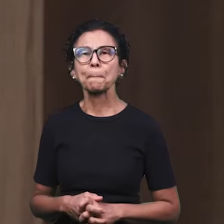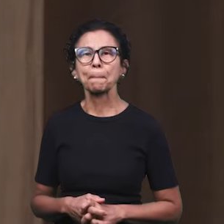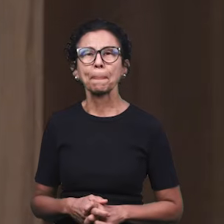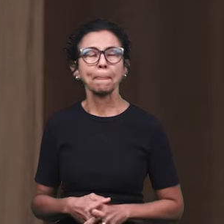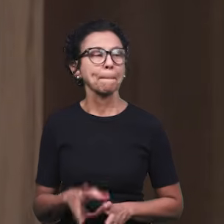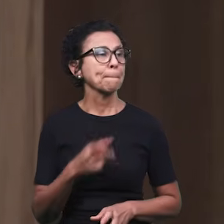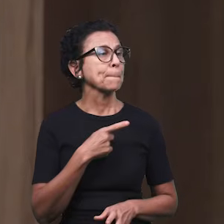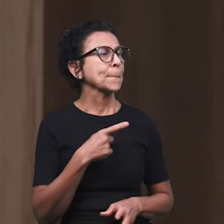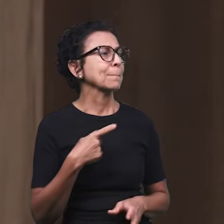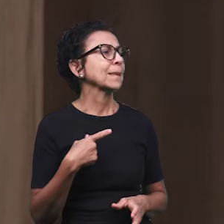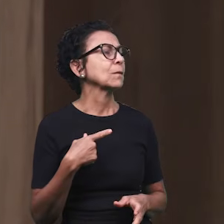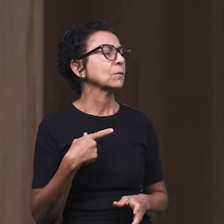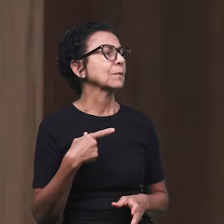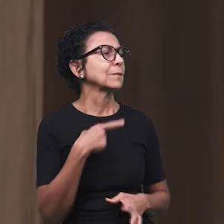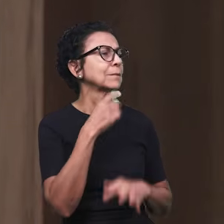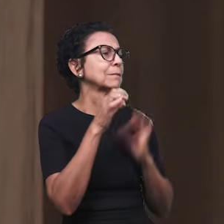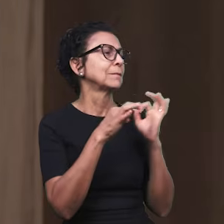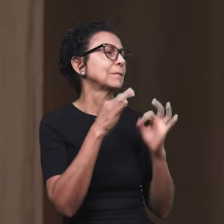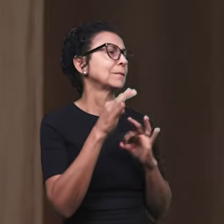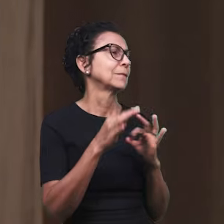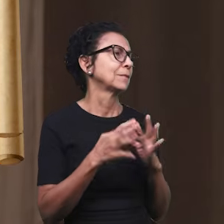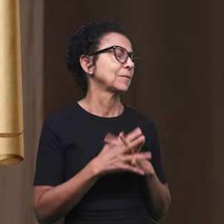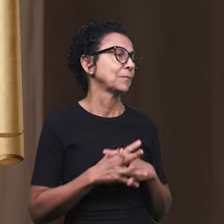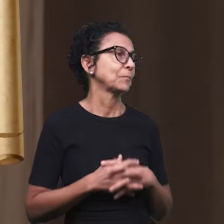de ler aqui